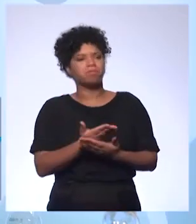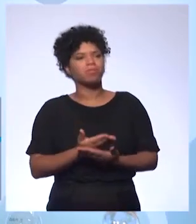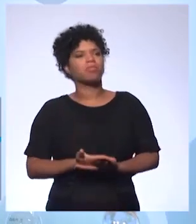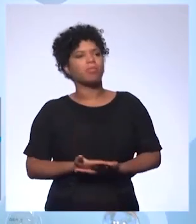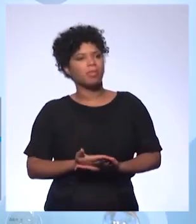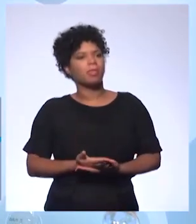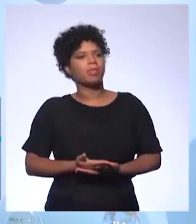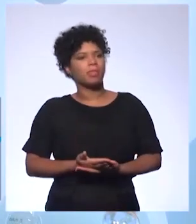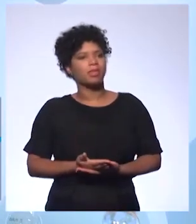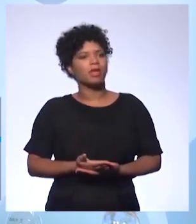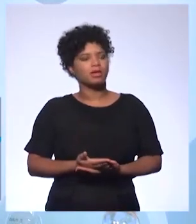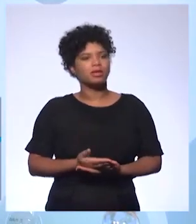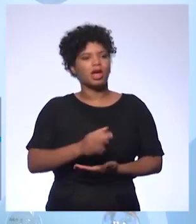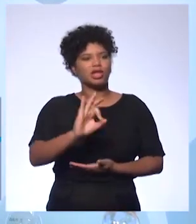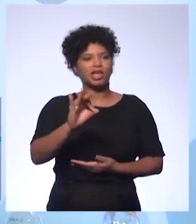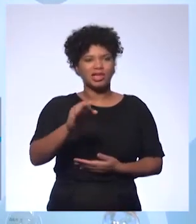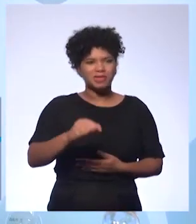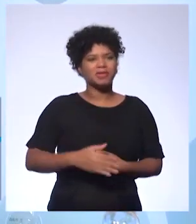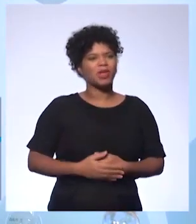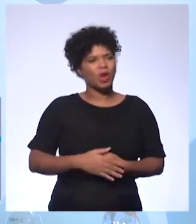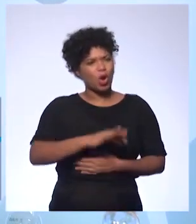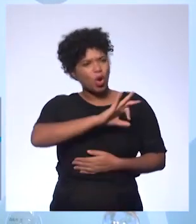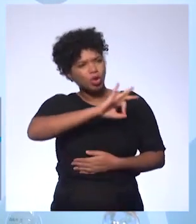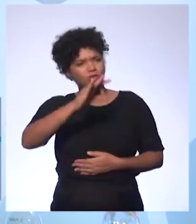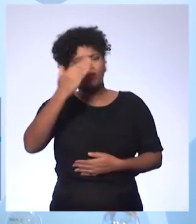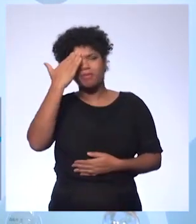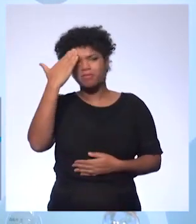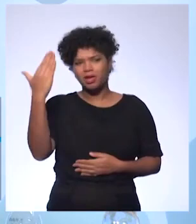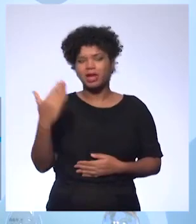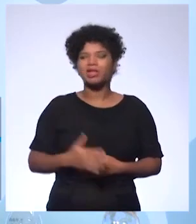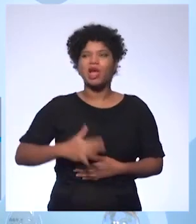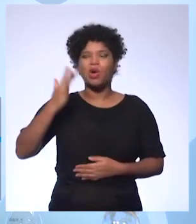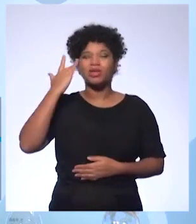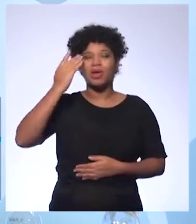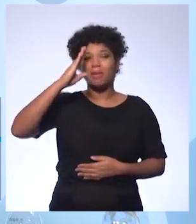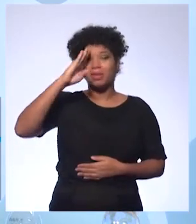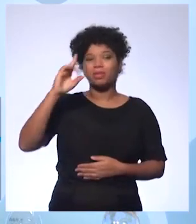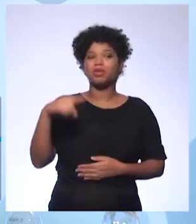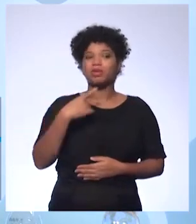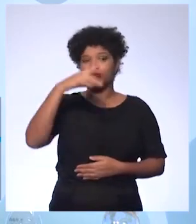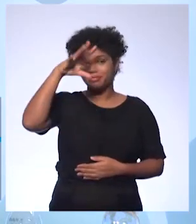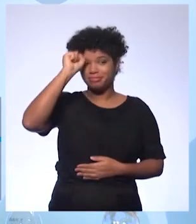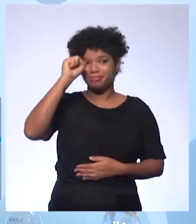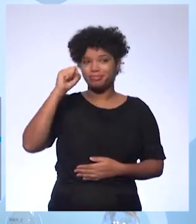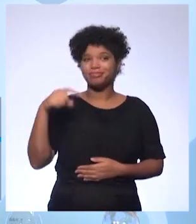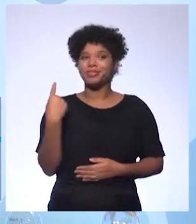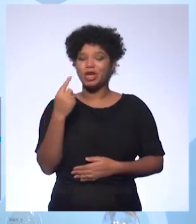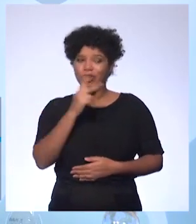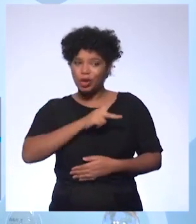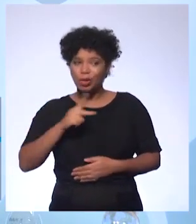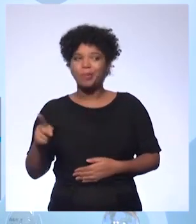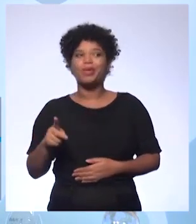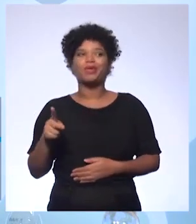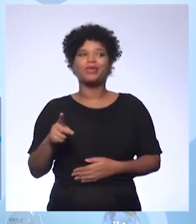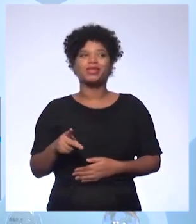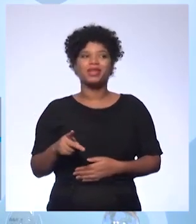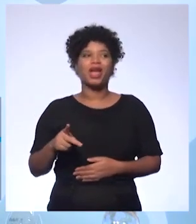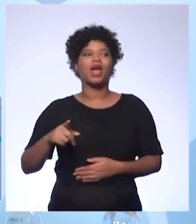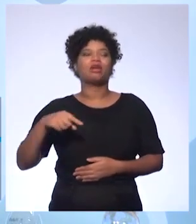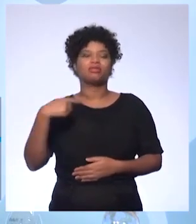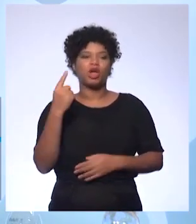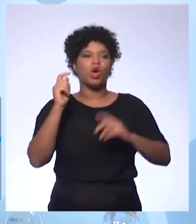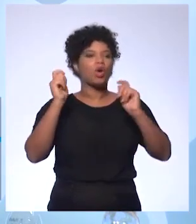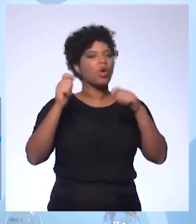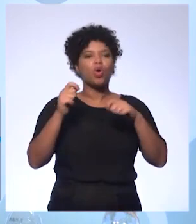obrigada pelas colaborações. Eu acho que o grande aprendizado desse ano, para nós, professores, é que a gente